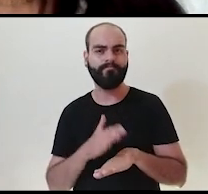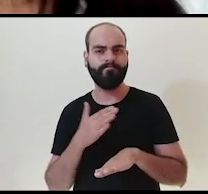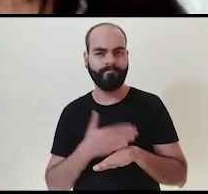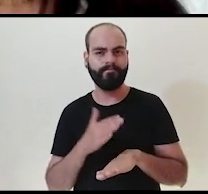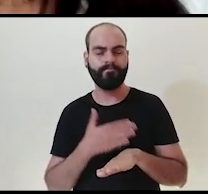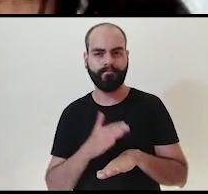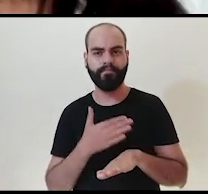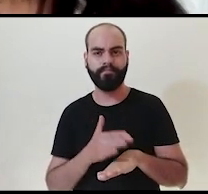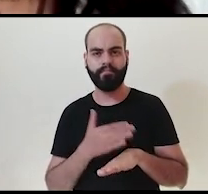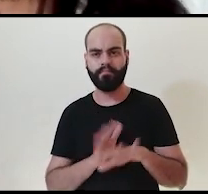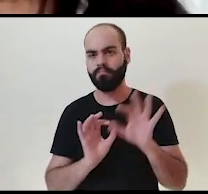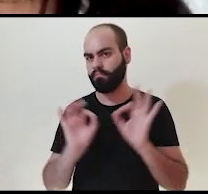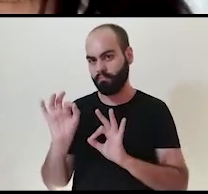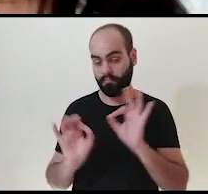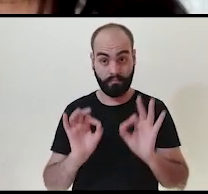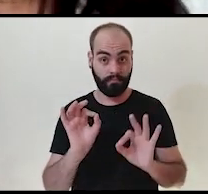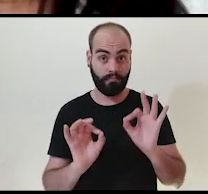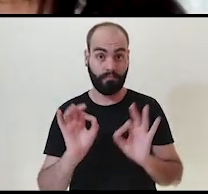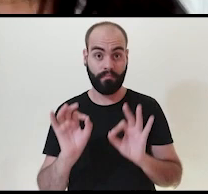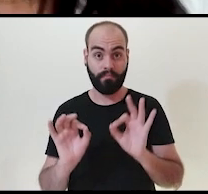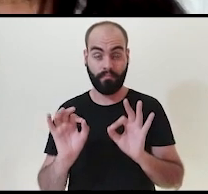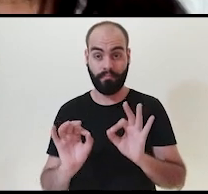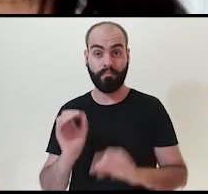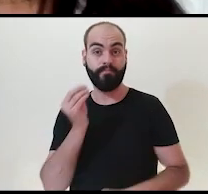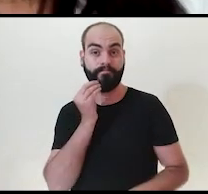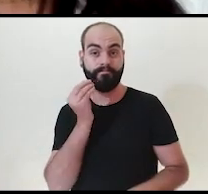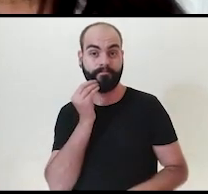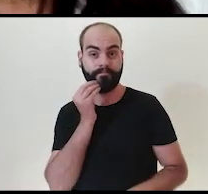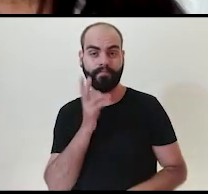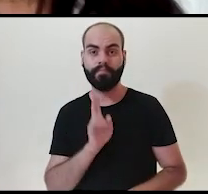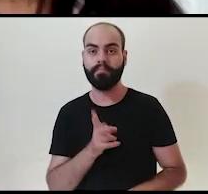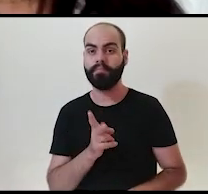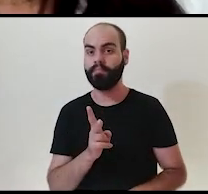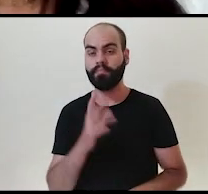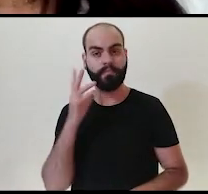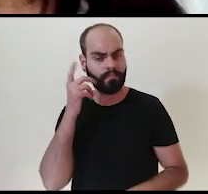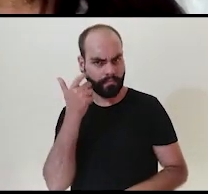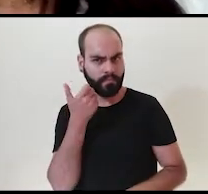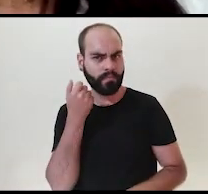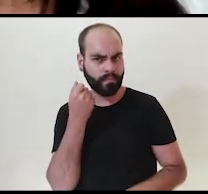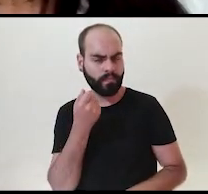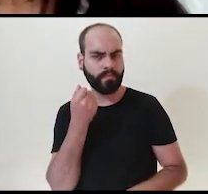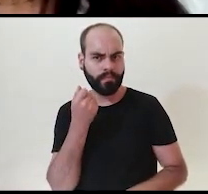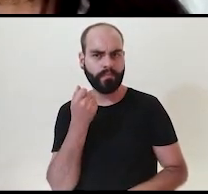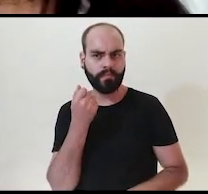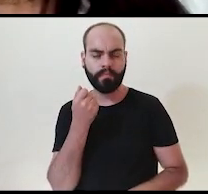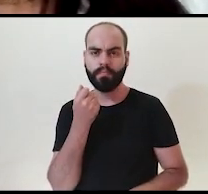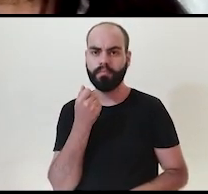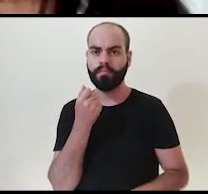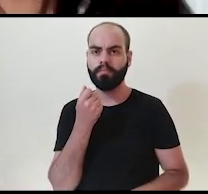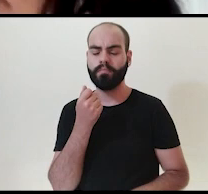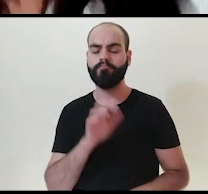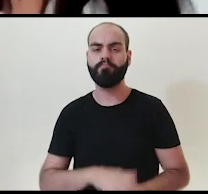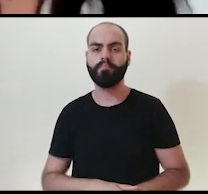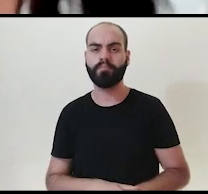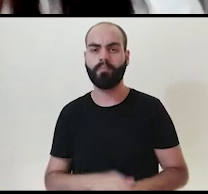De condicionar, assim. Eu costumo dizer que a gente tem que estar sempre. Eu acho que isso até é outro item aqui, mas eu já vou